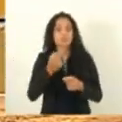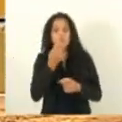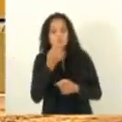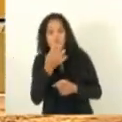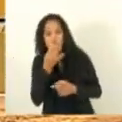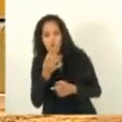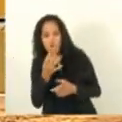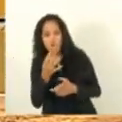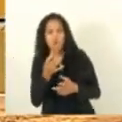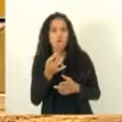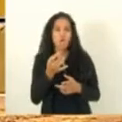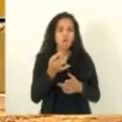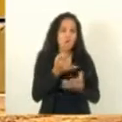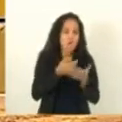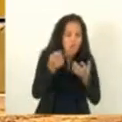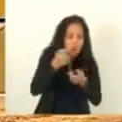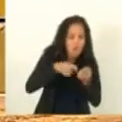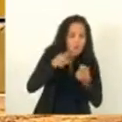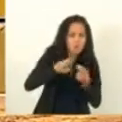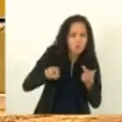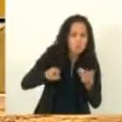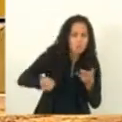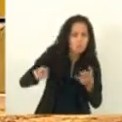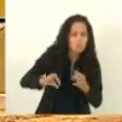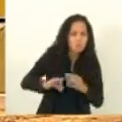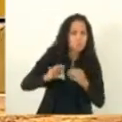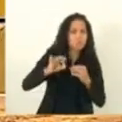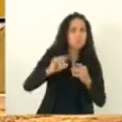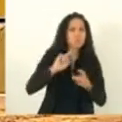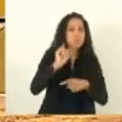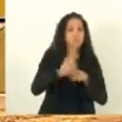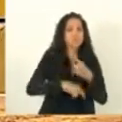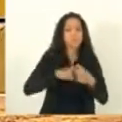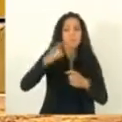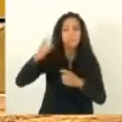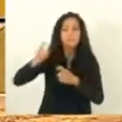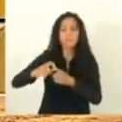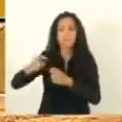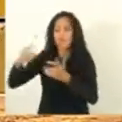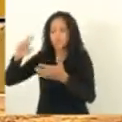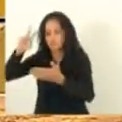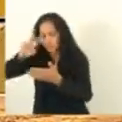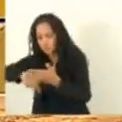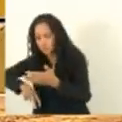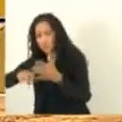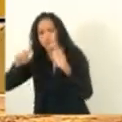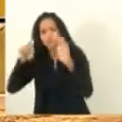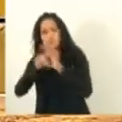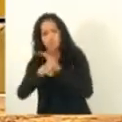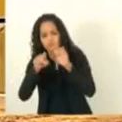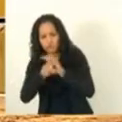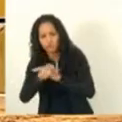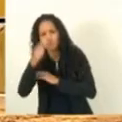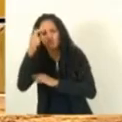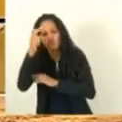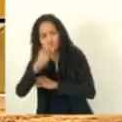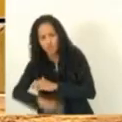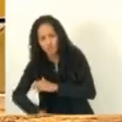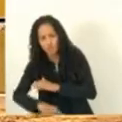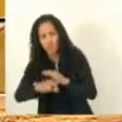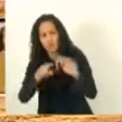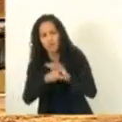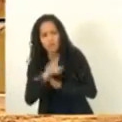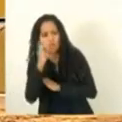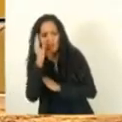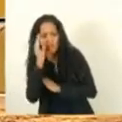não usa, e não sei mais o quê. Depois aquele questionário vai para a mão de um médico que vai te questionar sobre as coisas que você respondeu ali